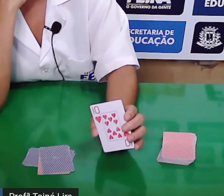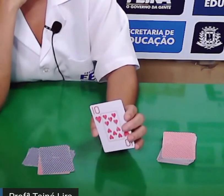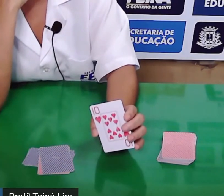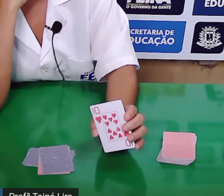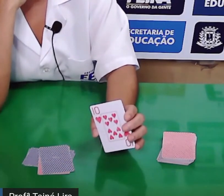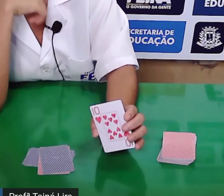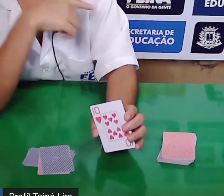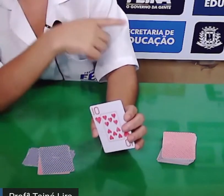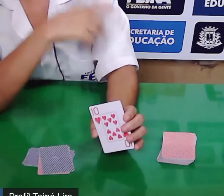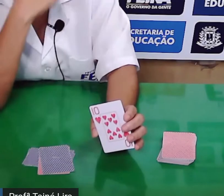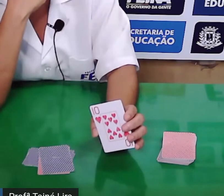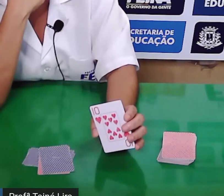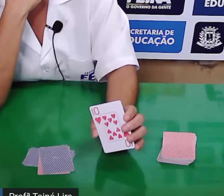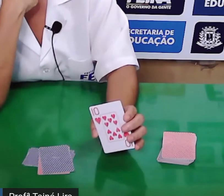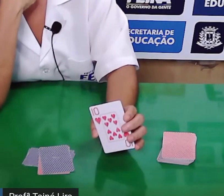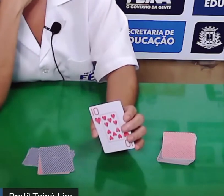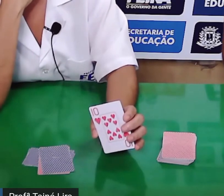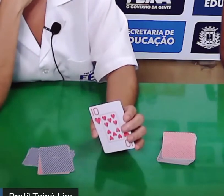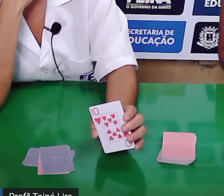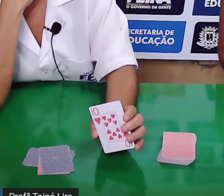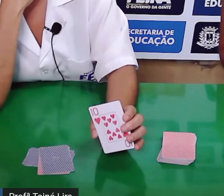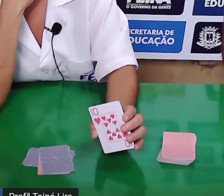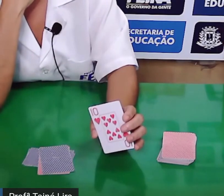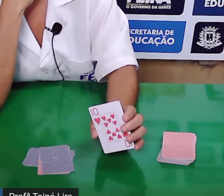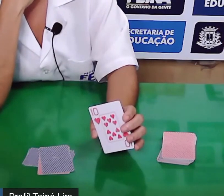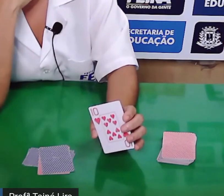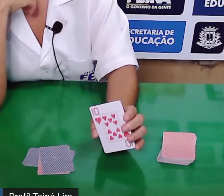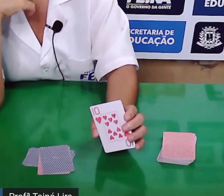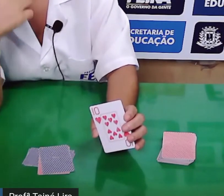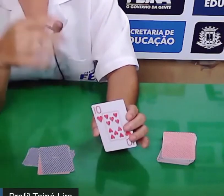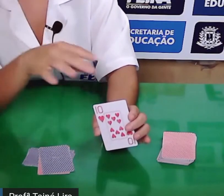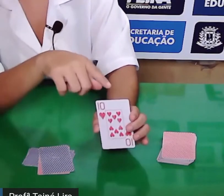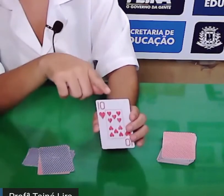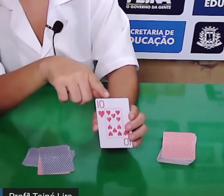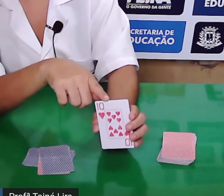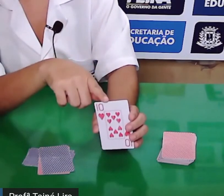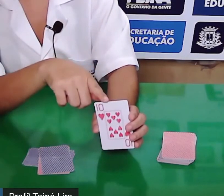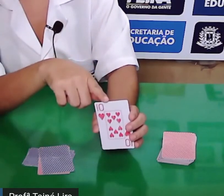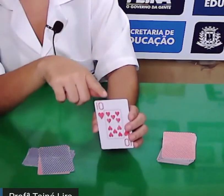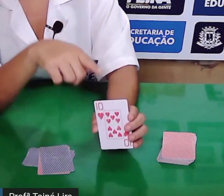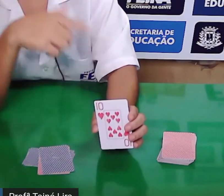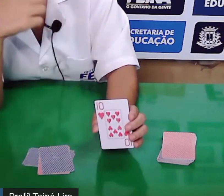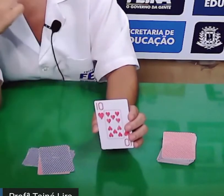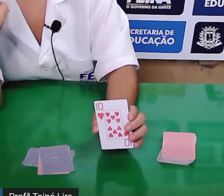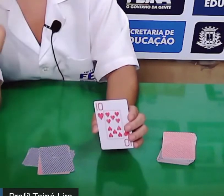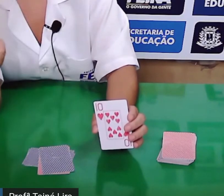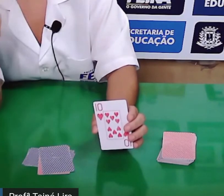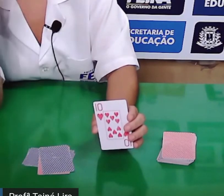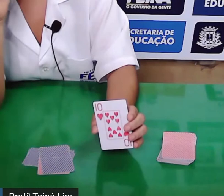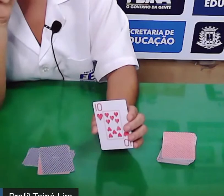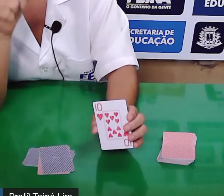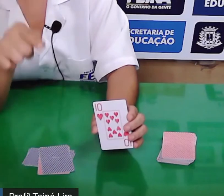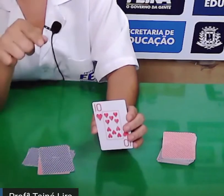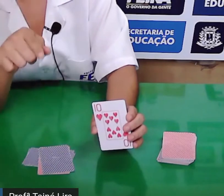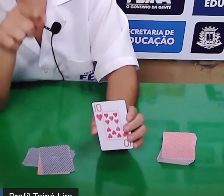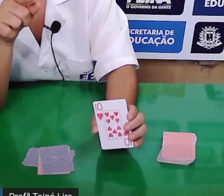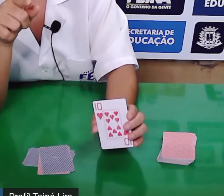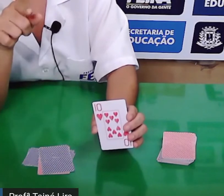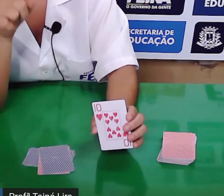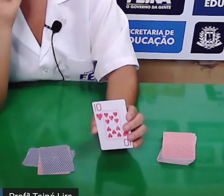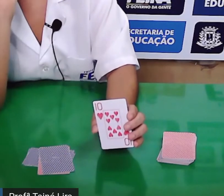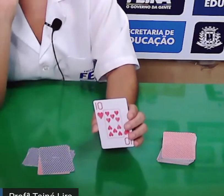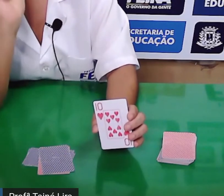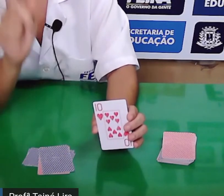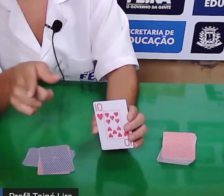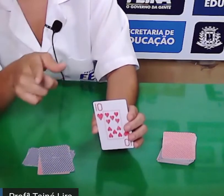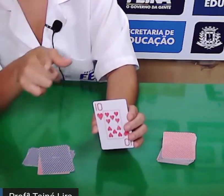que eu teria que tirar? Ela tem 23 pontos, eu também já tenho 10, eu precisaria tirar aí o rei que